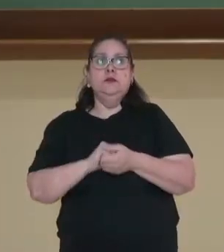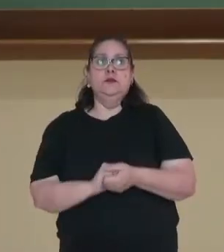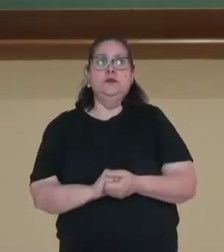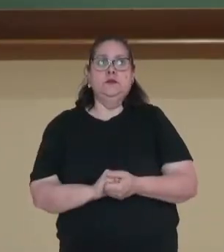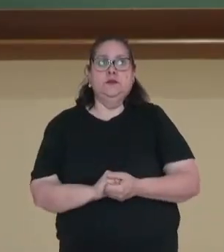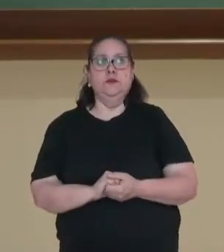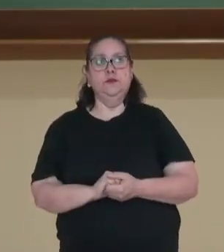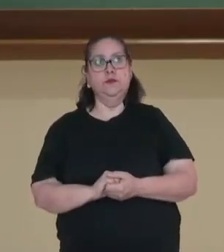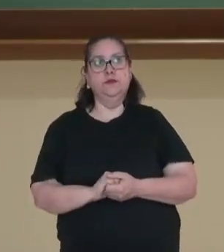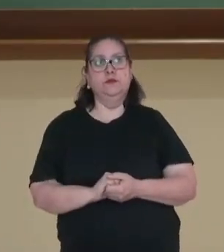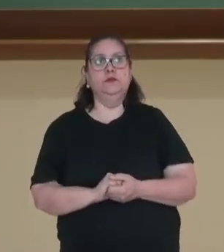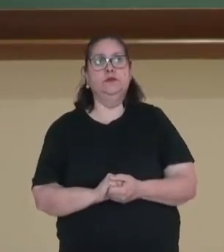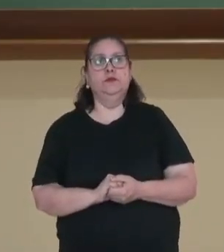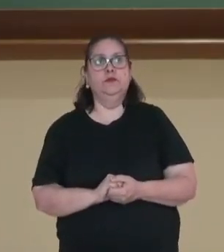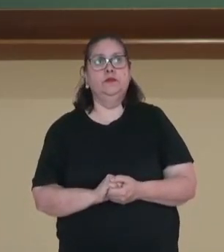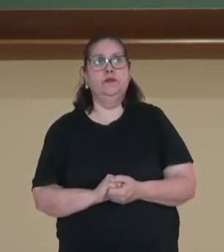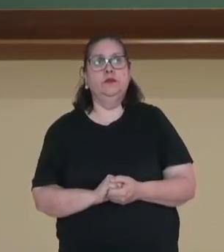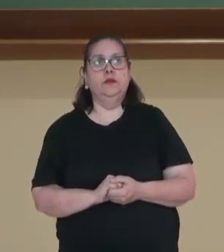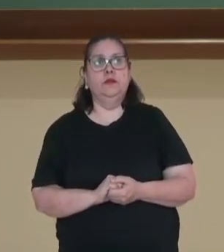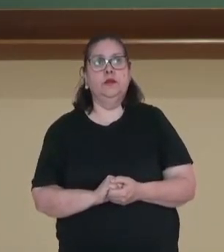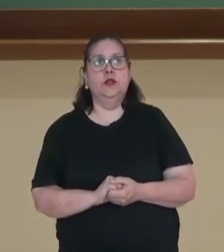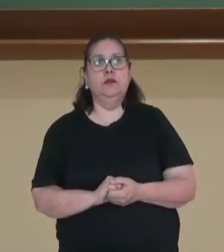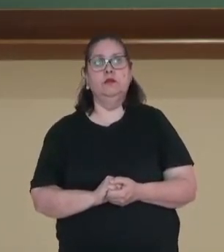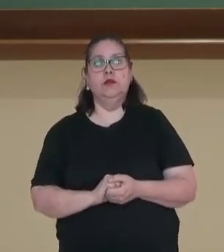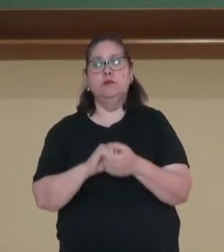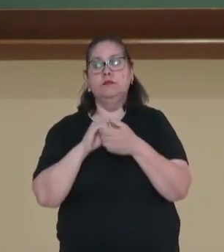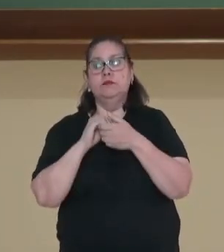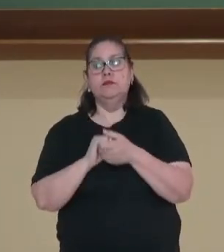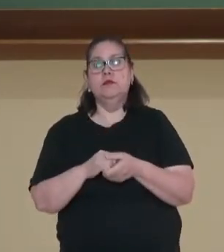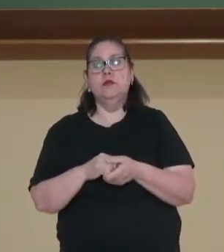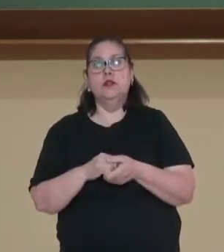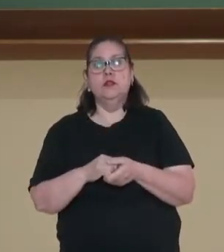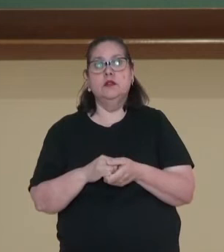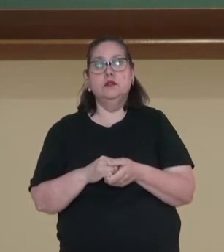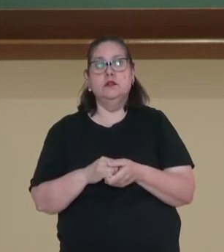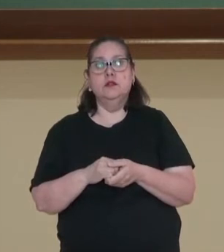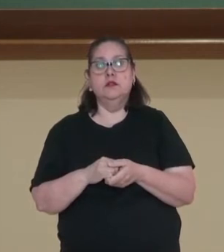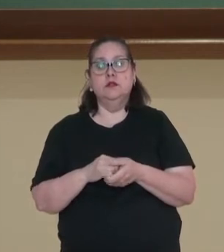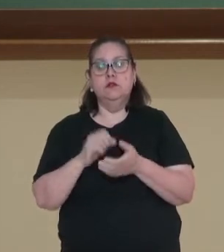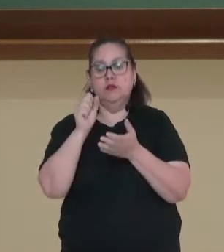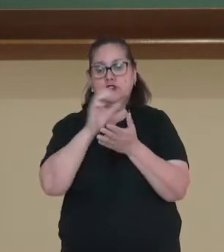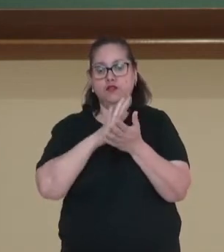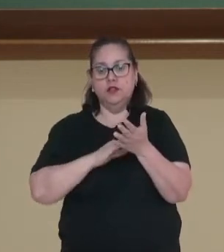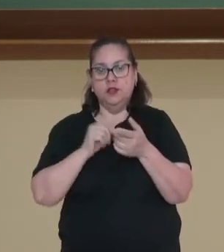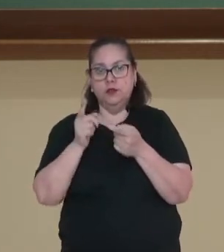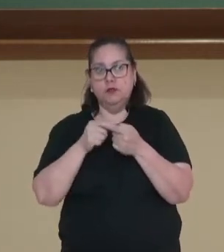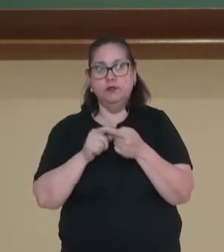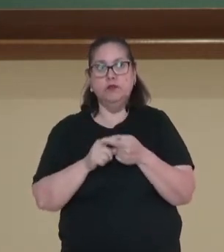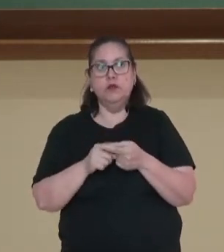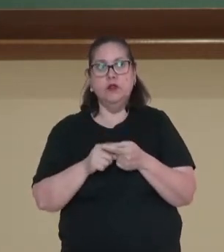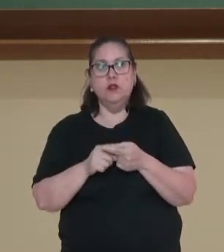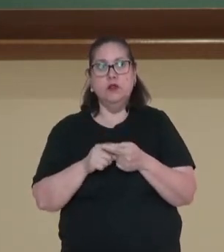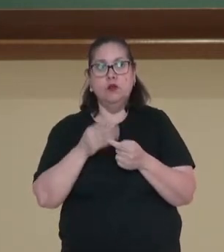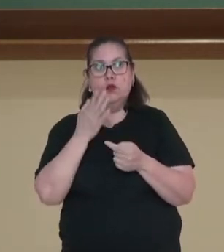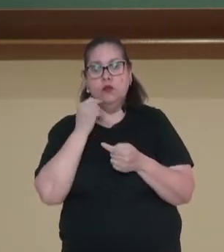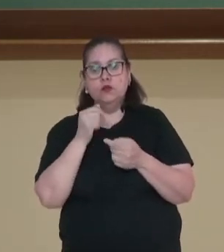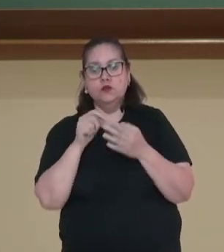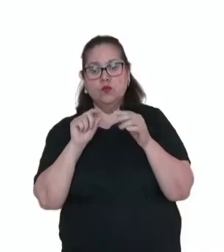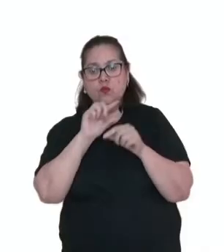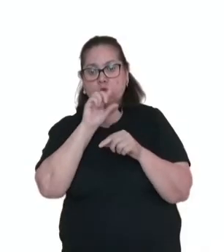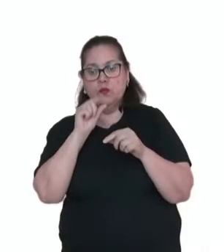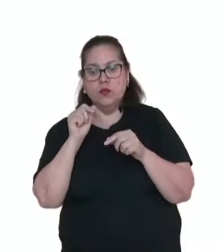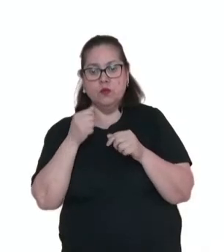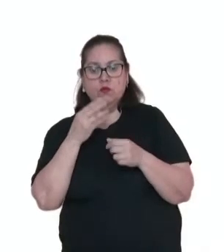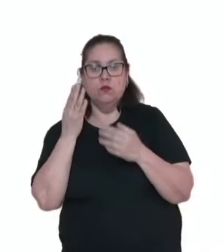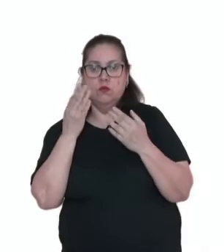Deixa eu passar aqui, vamos passar para a próxima imagem. Vamos para uma atividade, né? Então, ao comermos um pinhão, muito